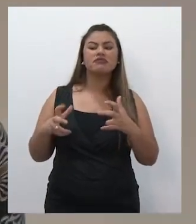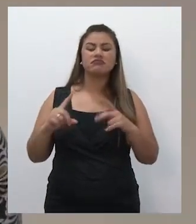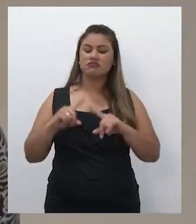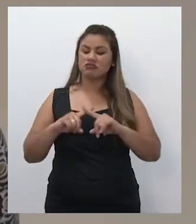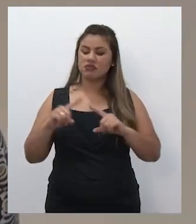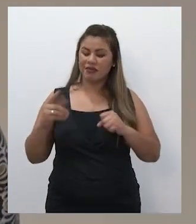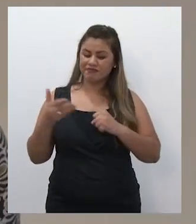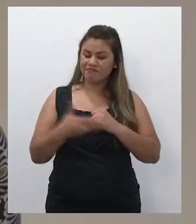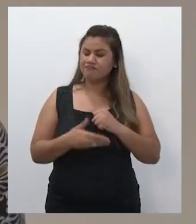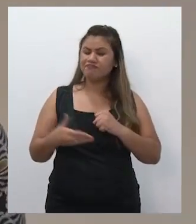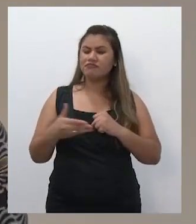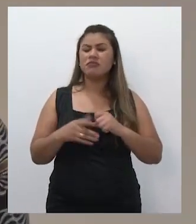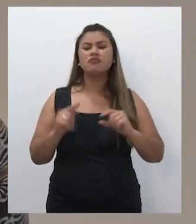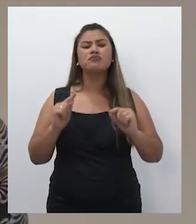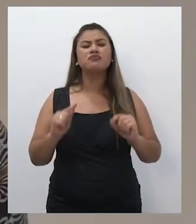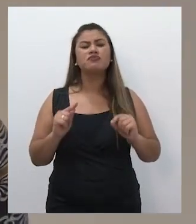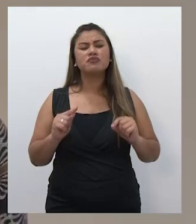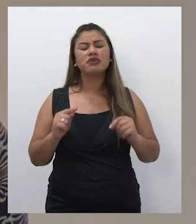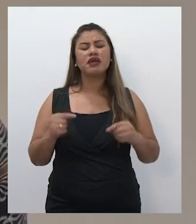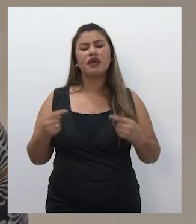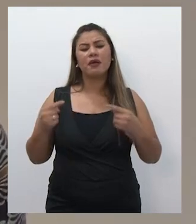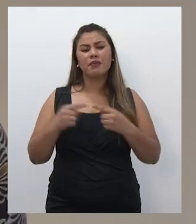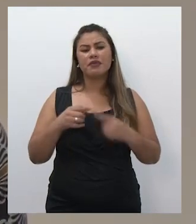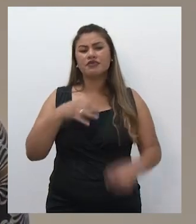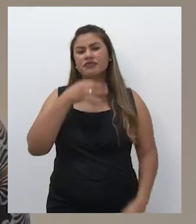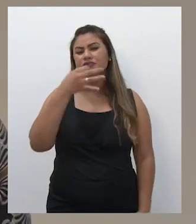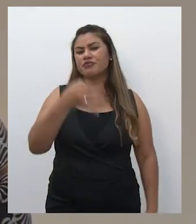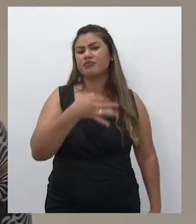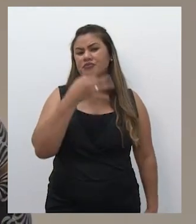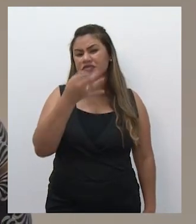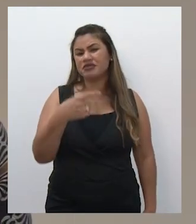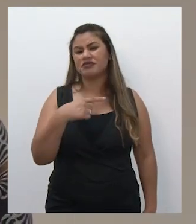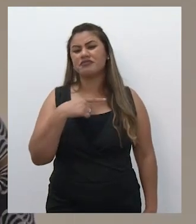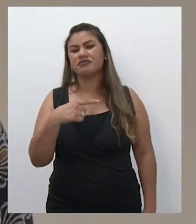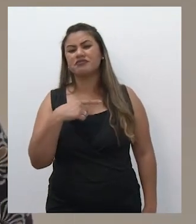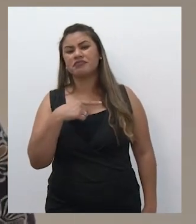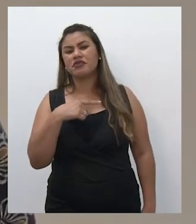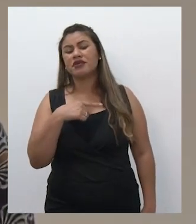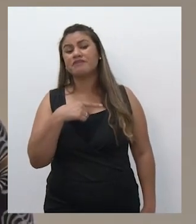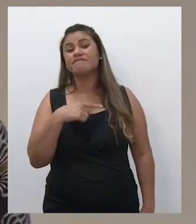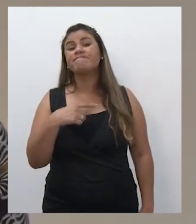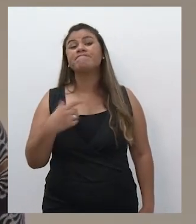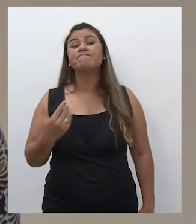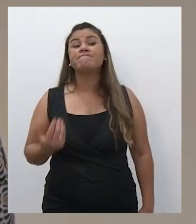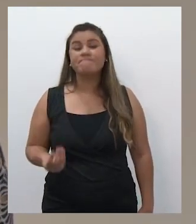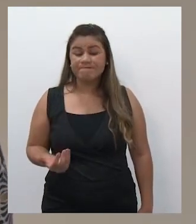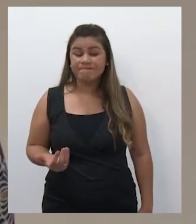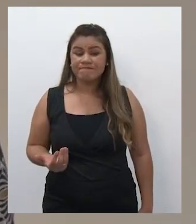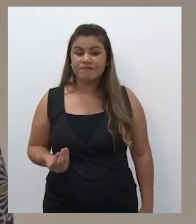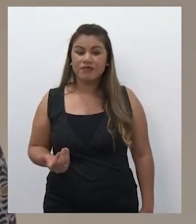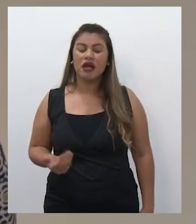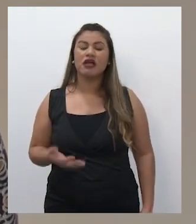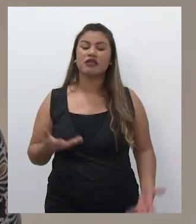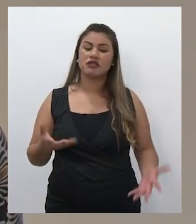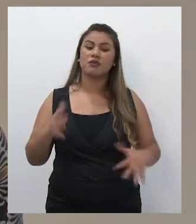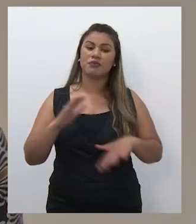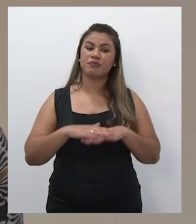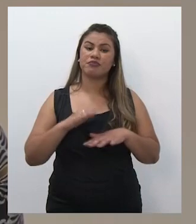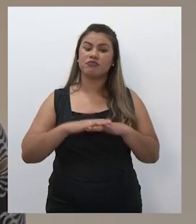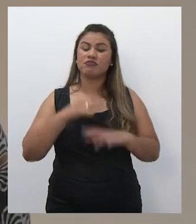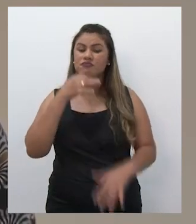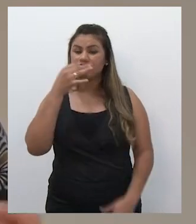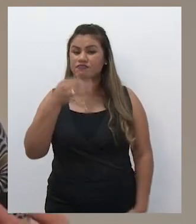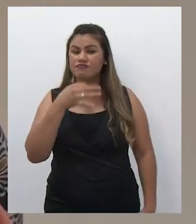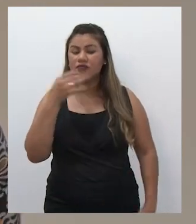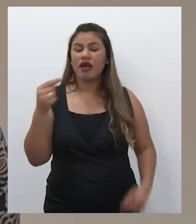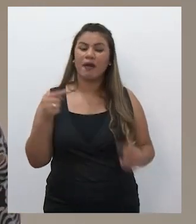quais são os fundamentos que embasam as opiniões que a gente está emitindo? Então, a capacidade de argumentação é justamente